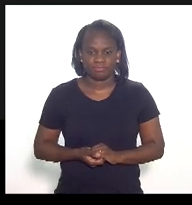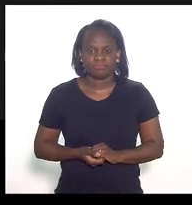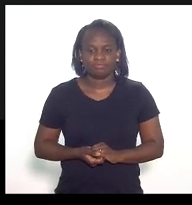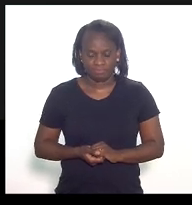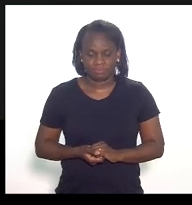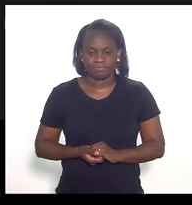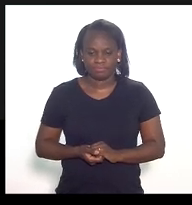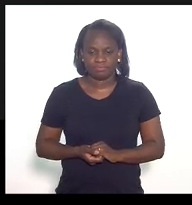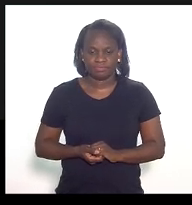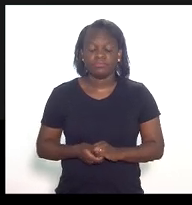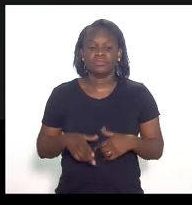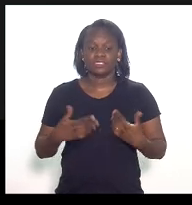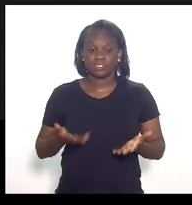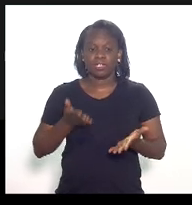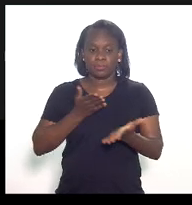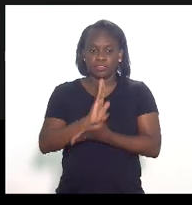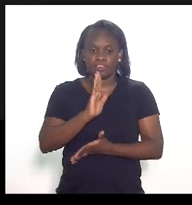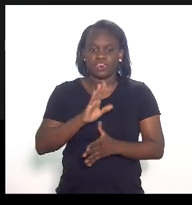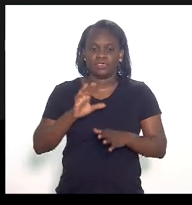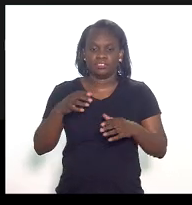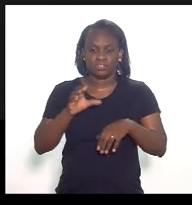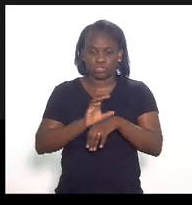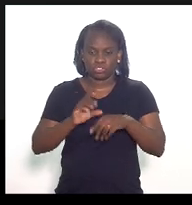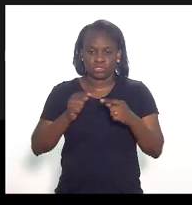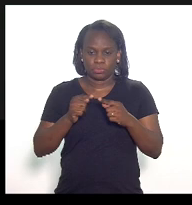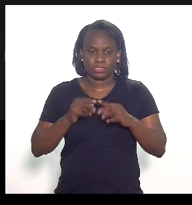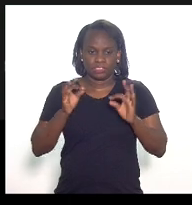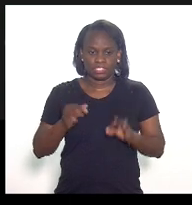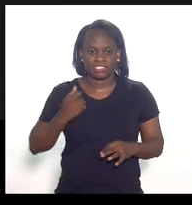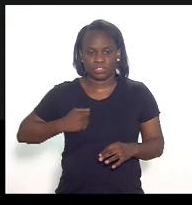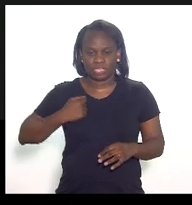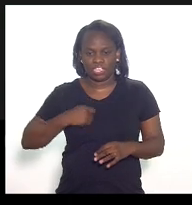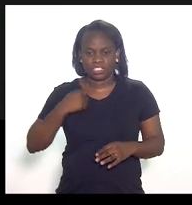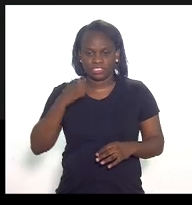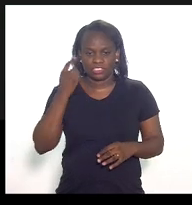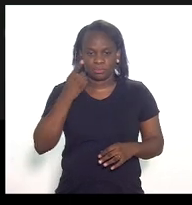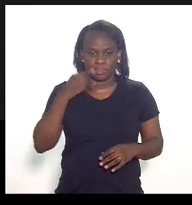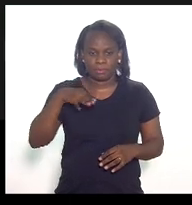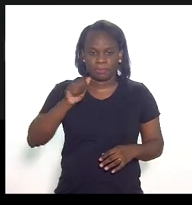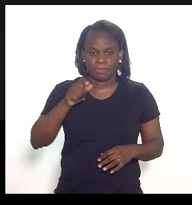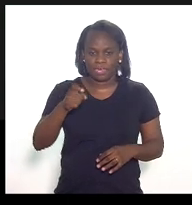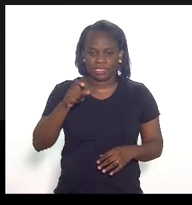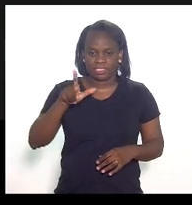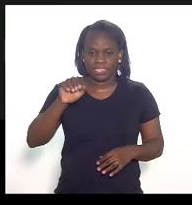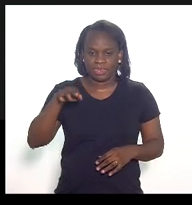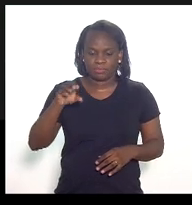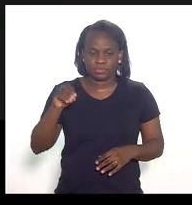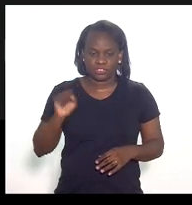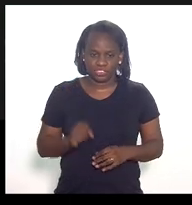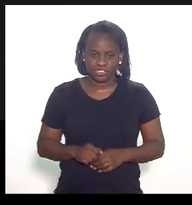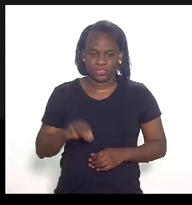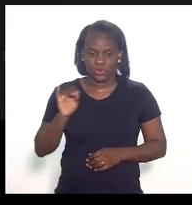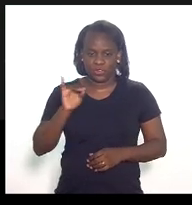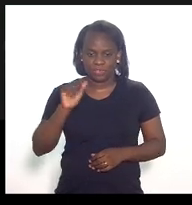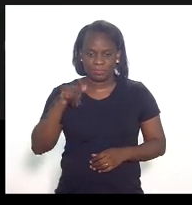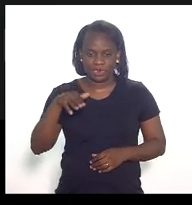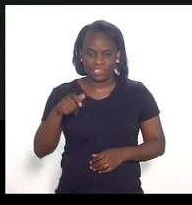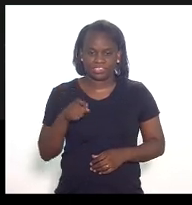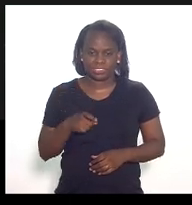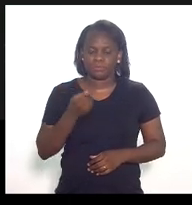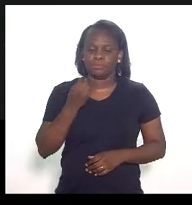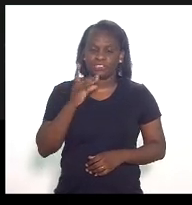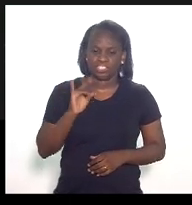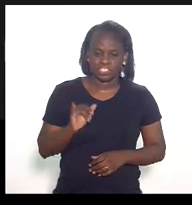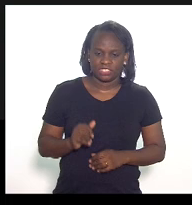Vadimé. Então, aprovado pela constitucionalidade. Saudar aqui o deputado Max Lemos. Obrigado, amigo. Oi, Max. Bom